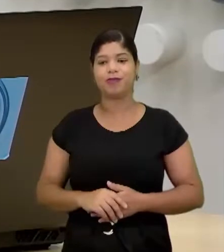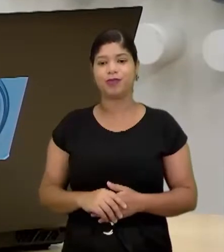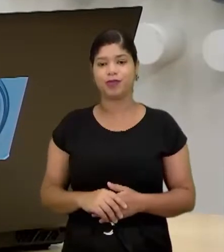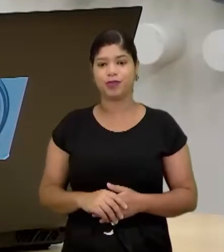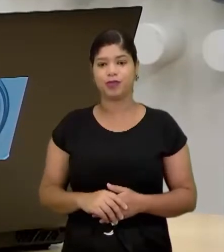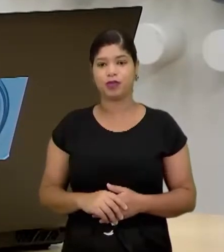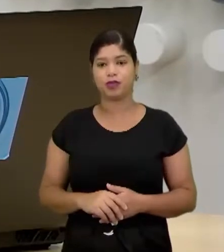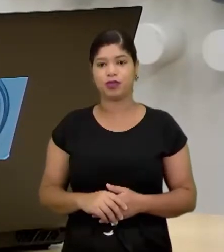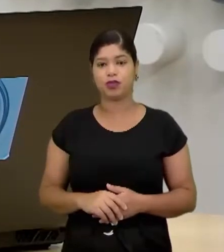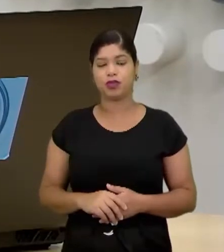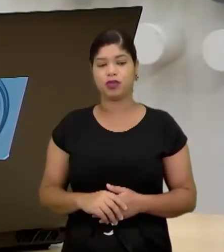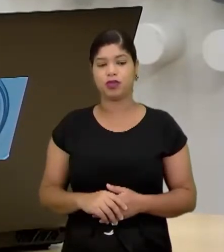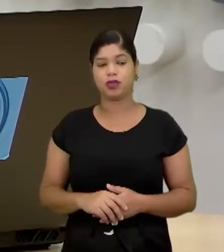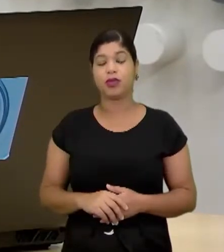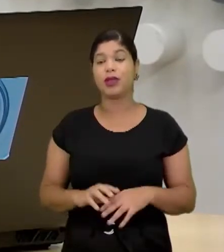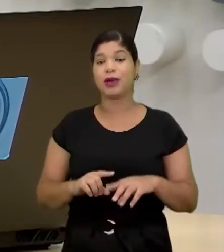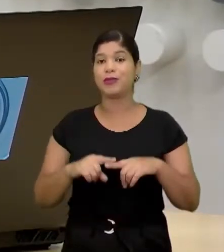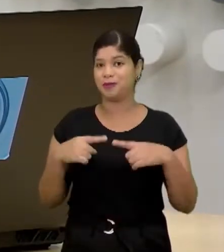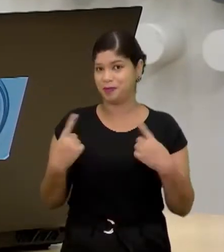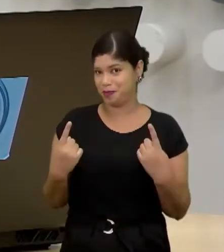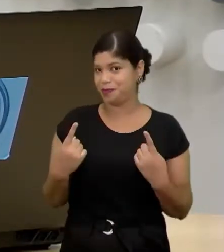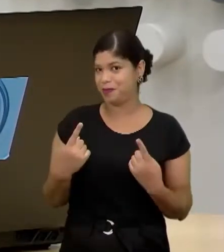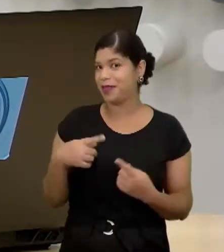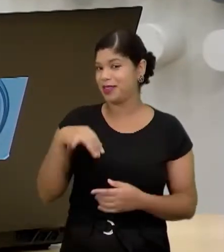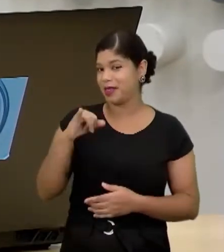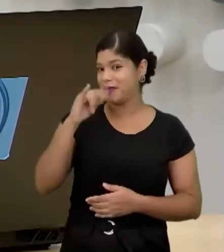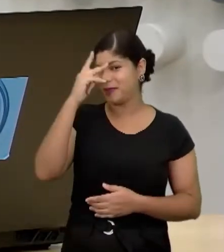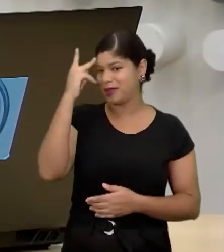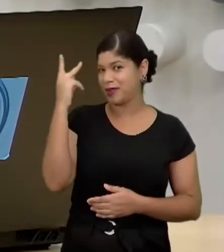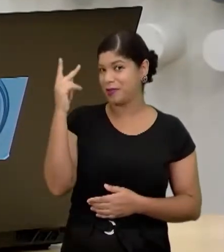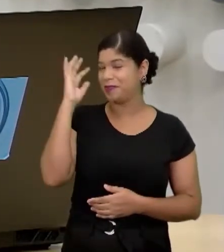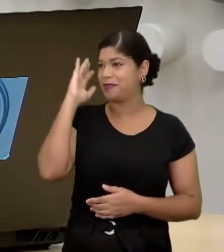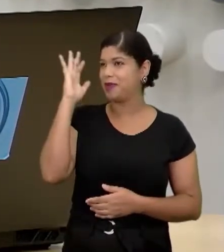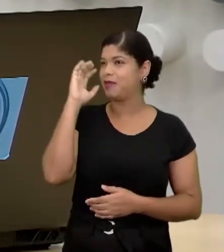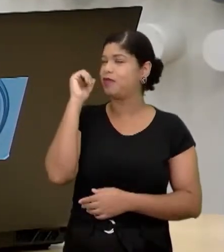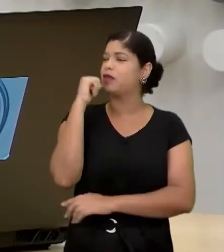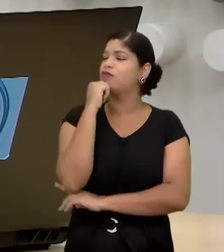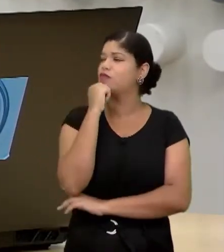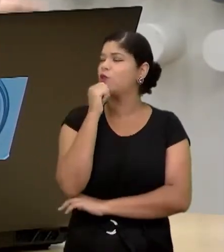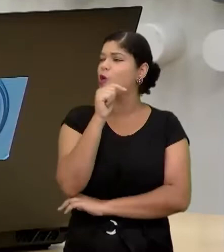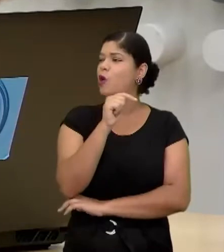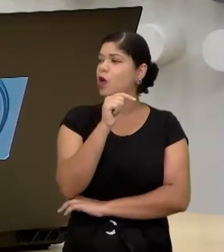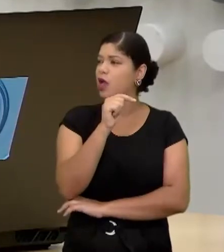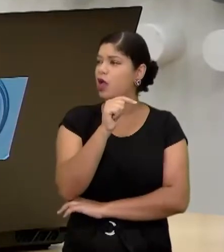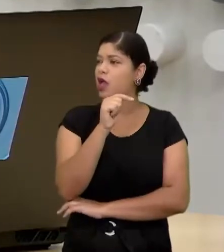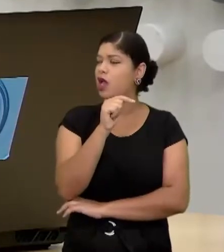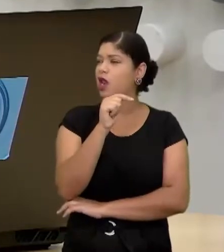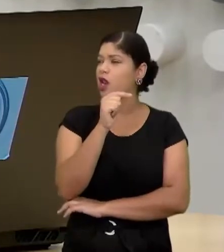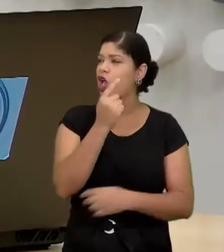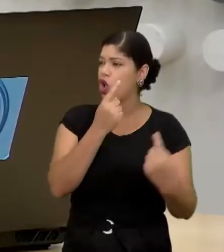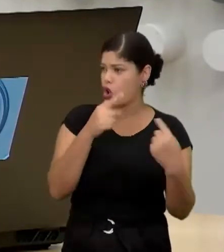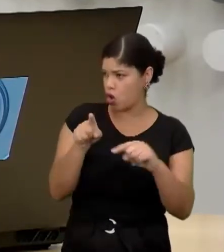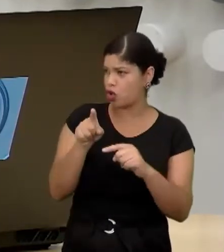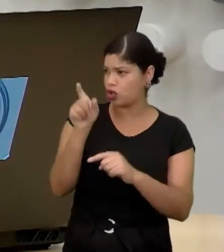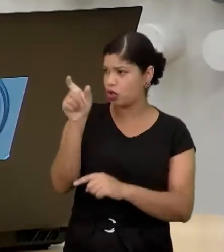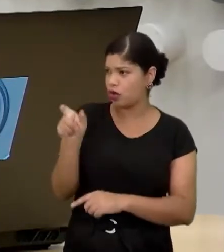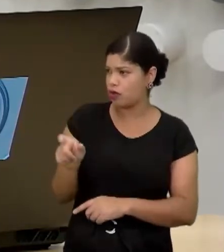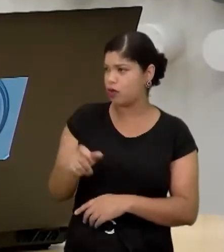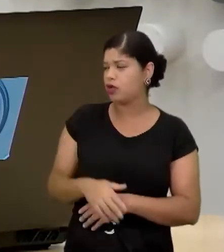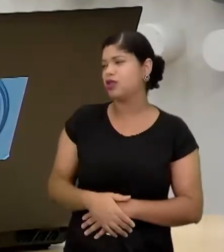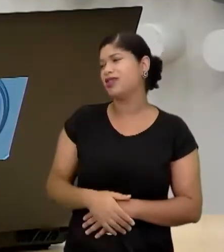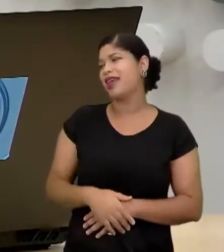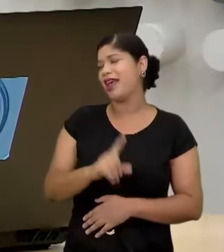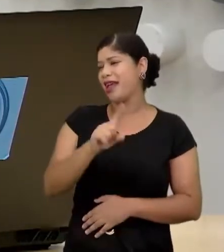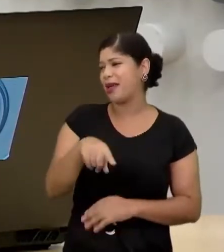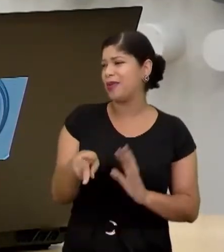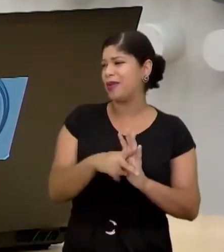humana agora uma pessoa que diz assim a fulaninho falou mal de você fez fofoca e tal